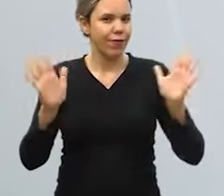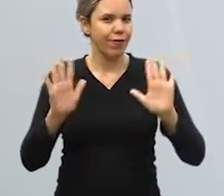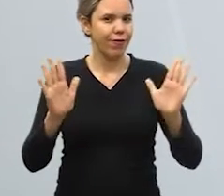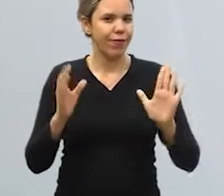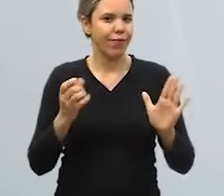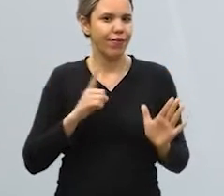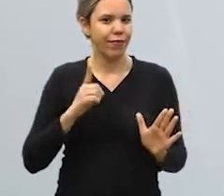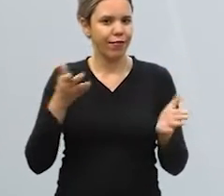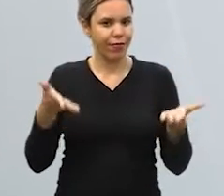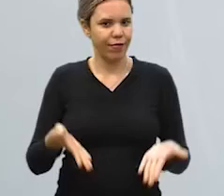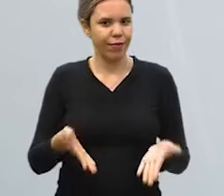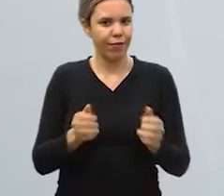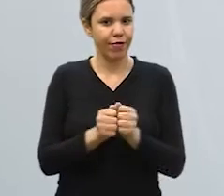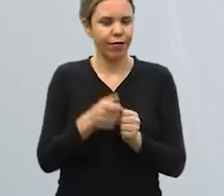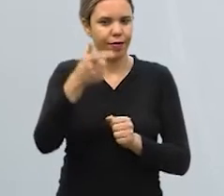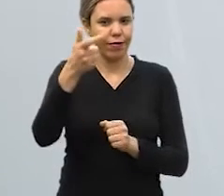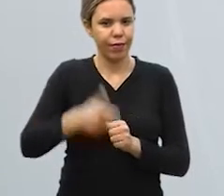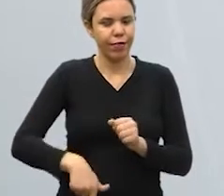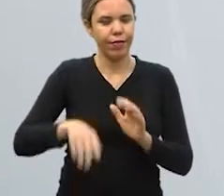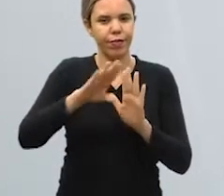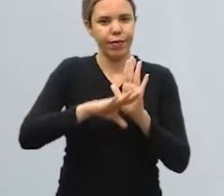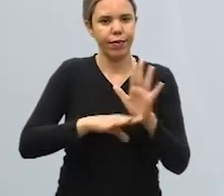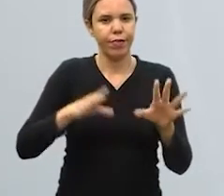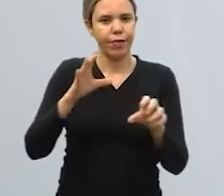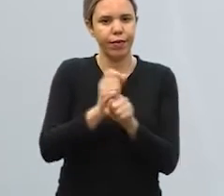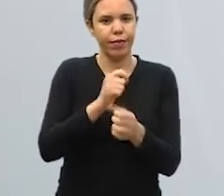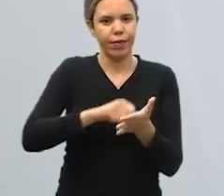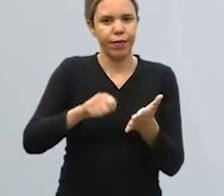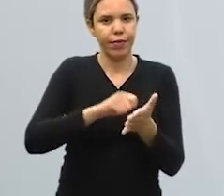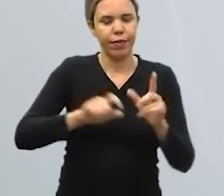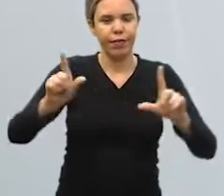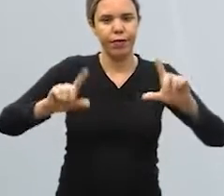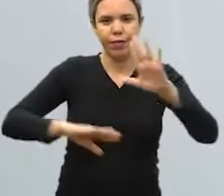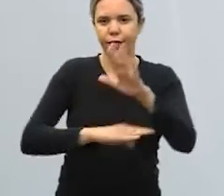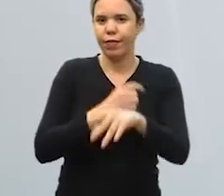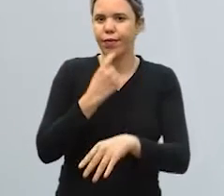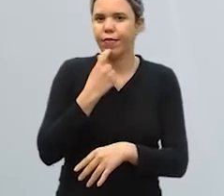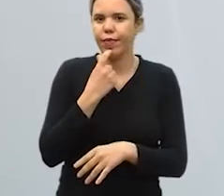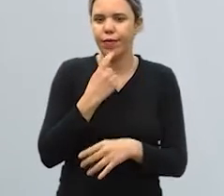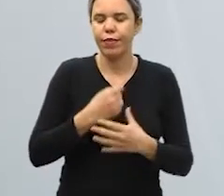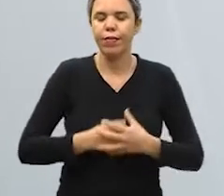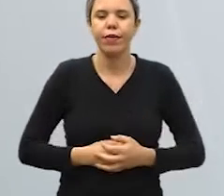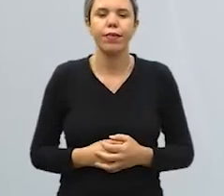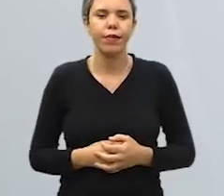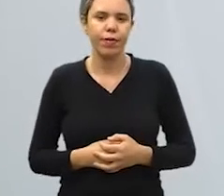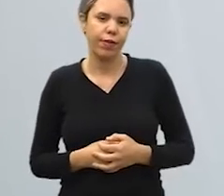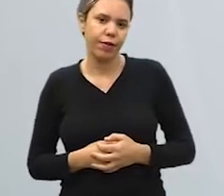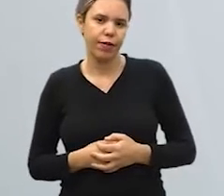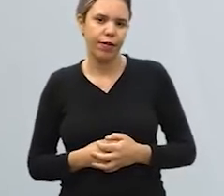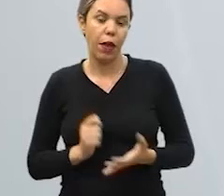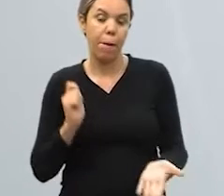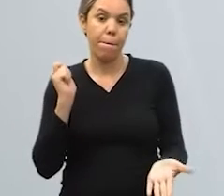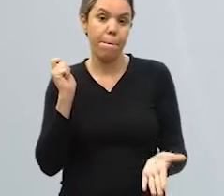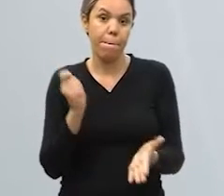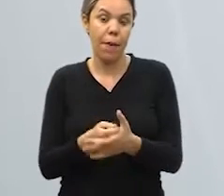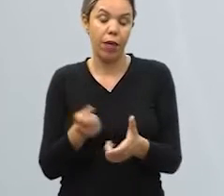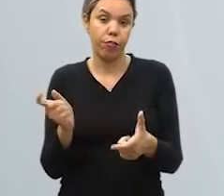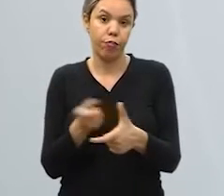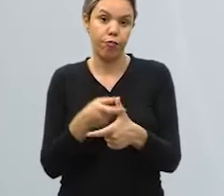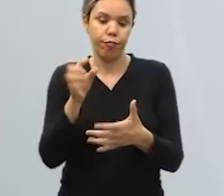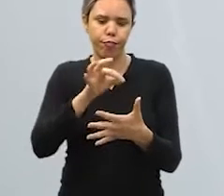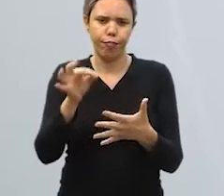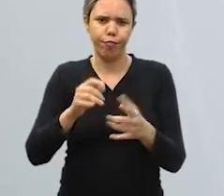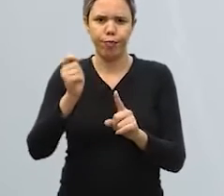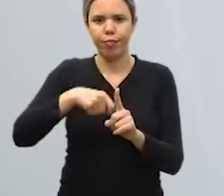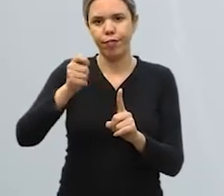Olá, muito bom ter você aqui conosco em mais um quadro Na Ponta do Lápis, na tela da TV Câmara Campinas. Olha, pagar as contas